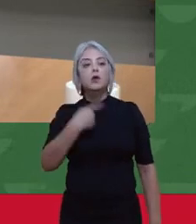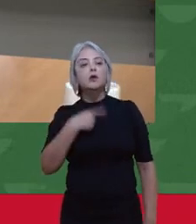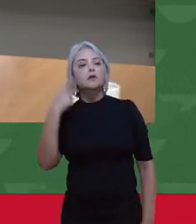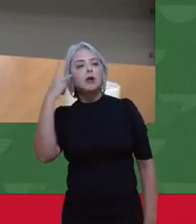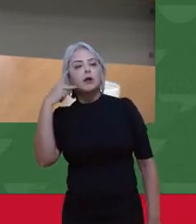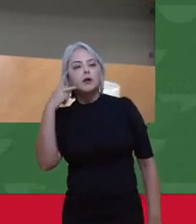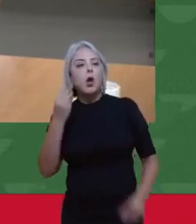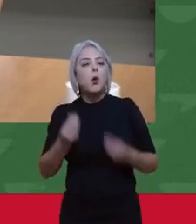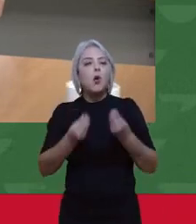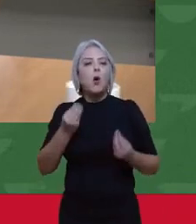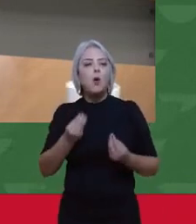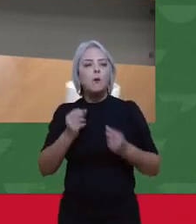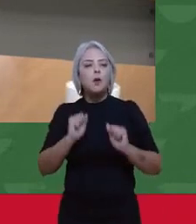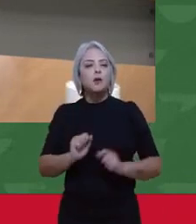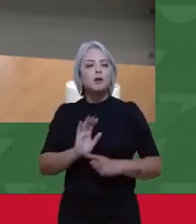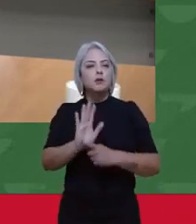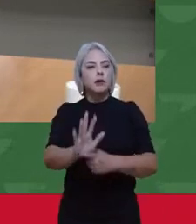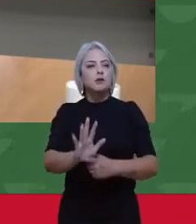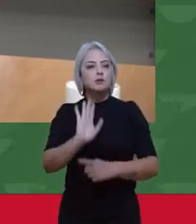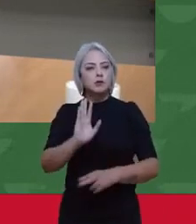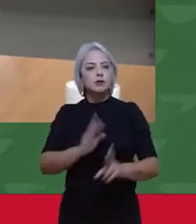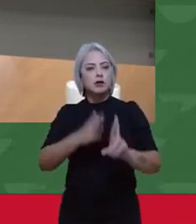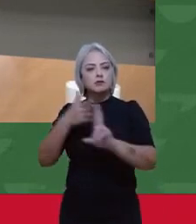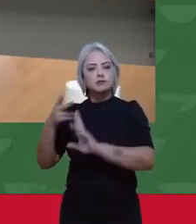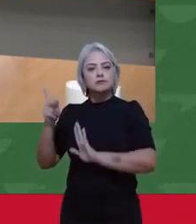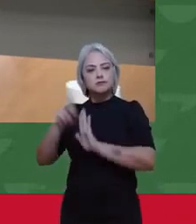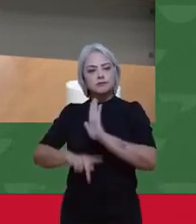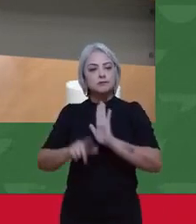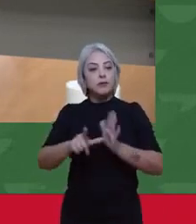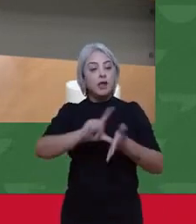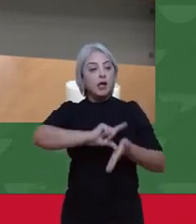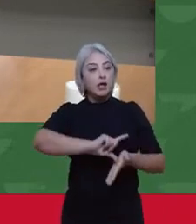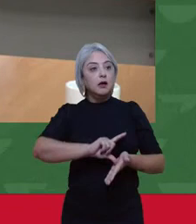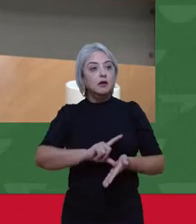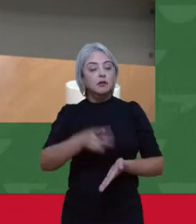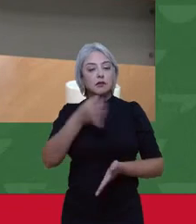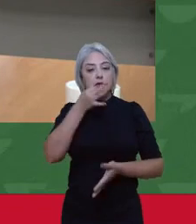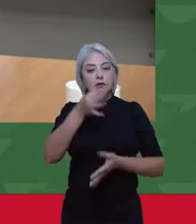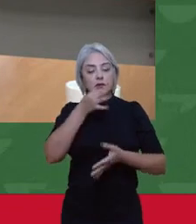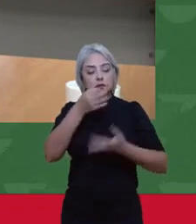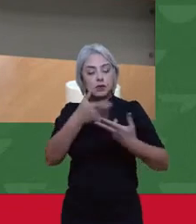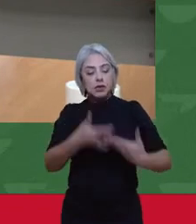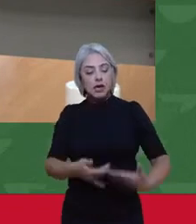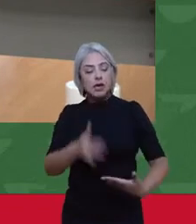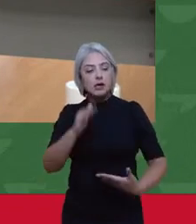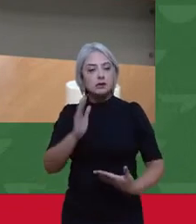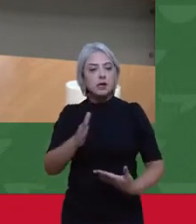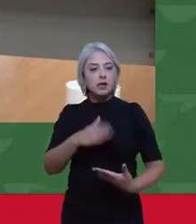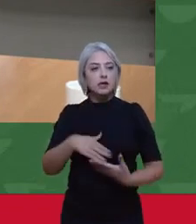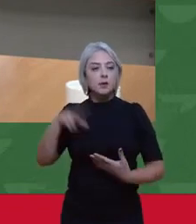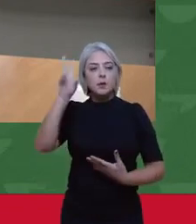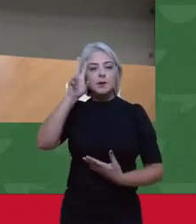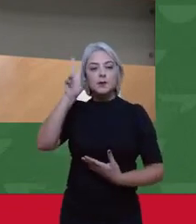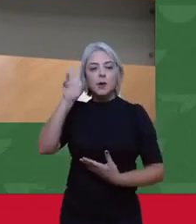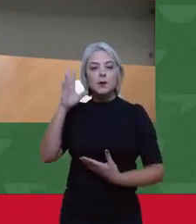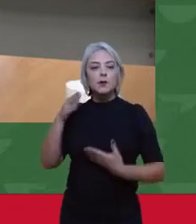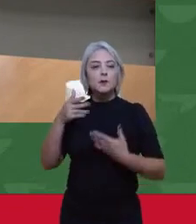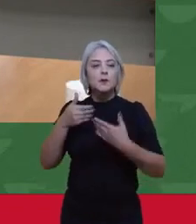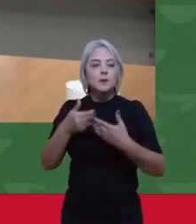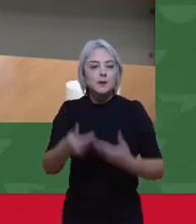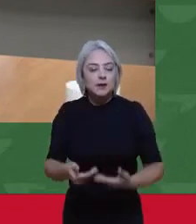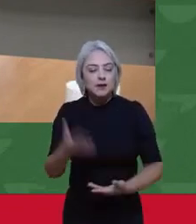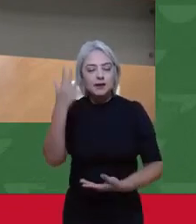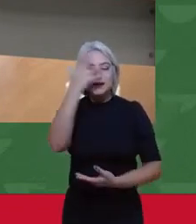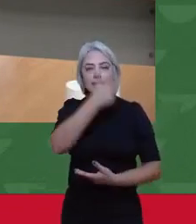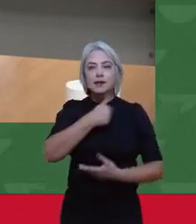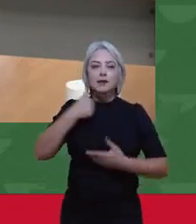que nós podemos contribuir? Você já fez referência a alguns projetos antes, mas eu gostaria que comentasse um pouco, já que você tem uma história tão linda vinculada, né,